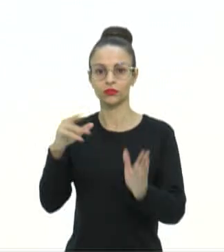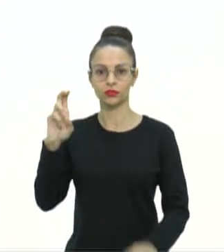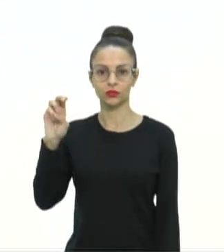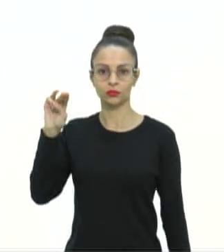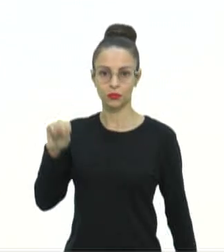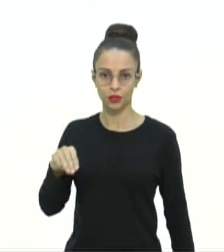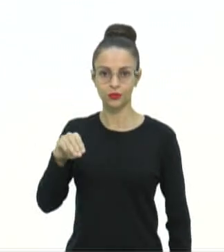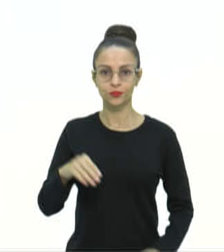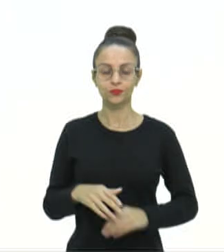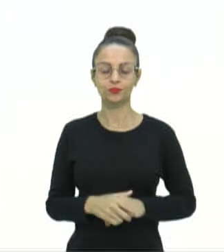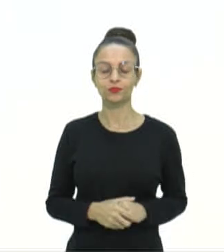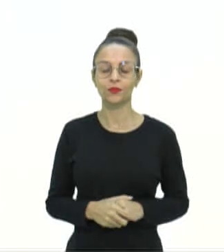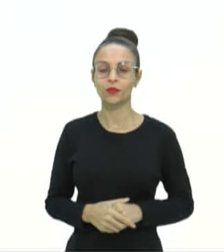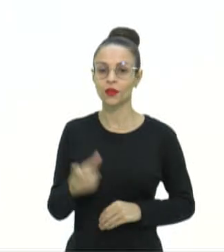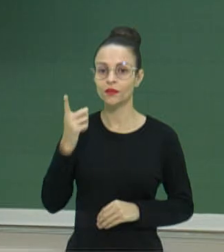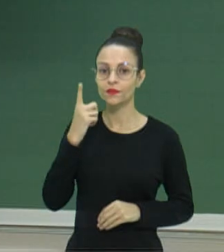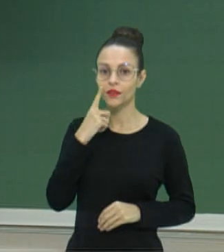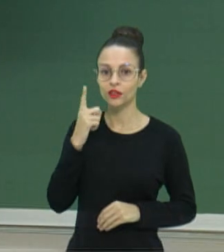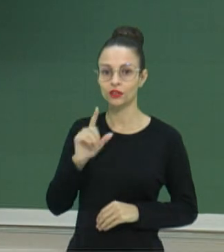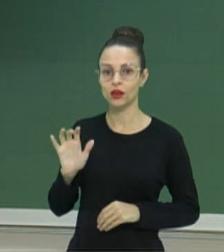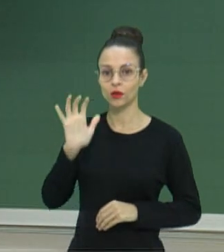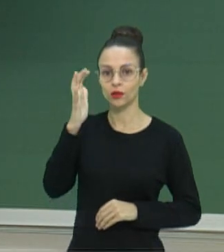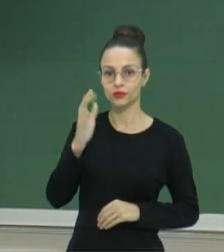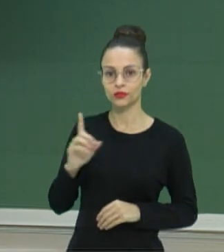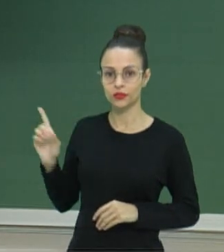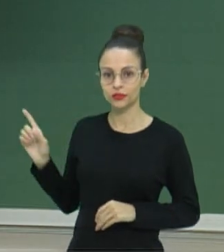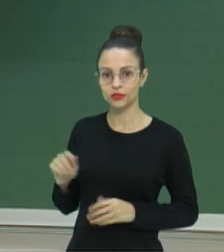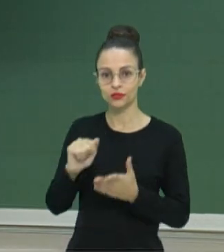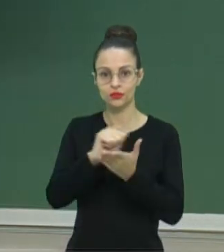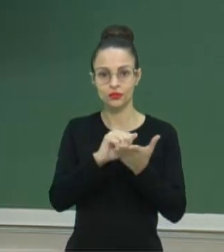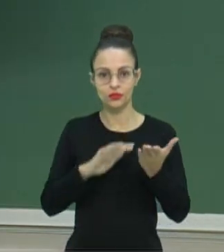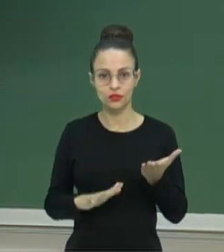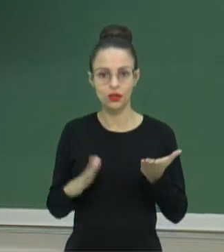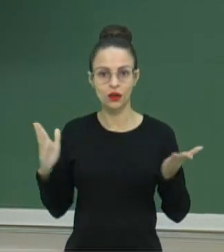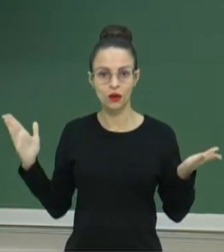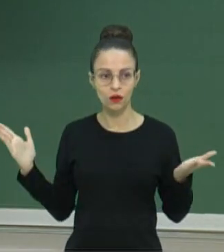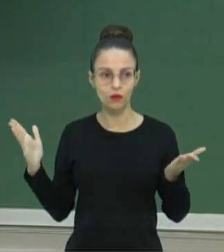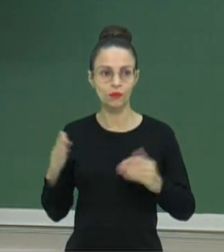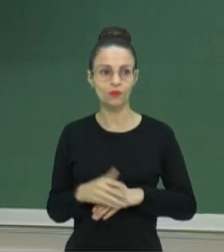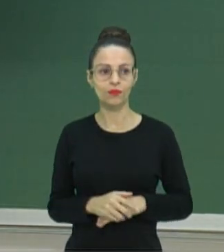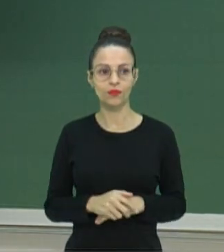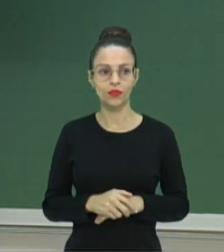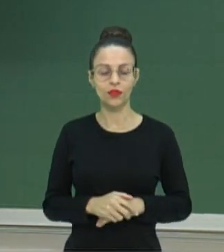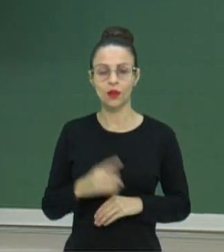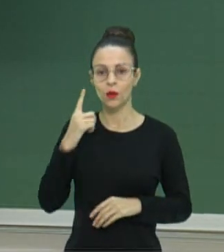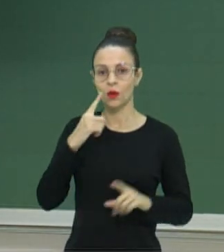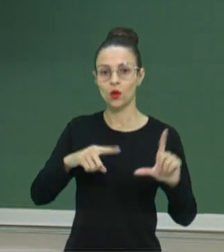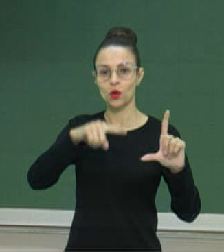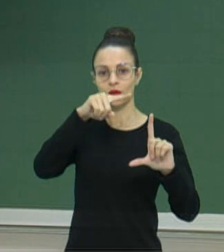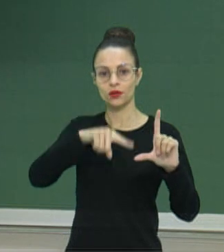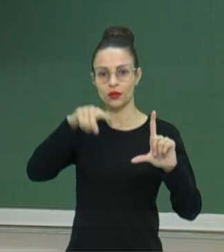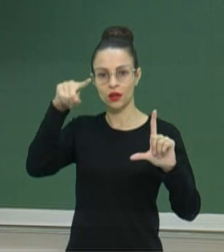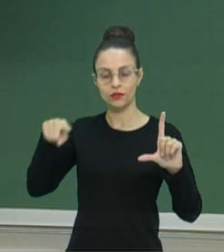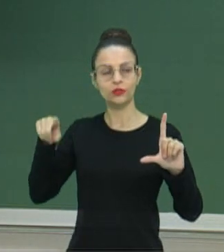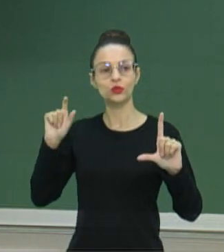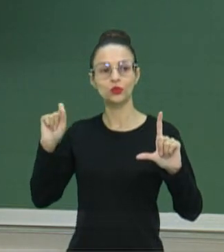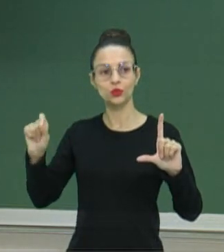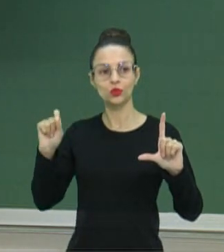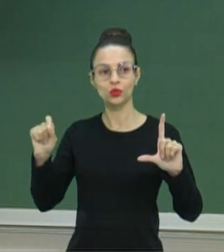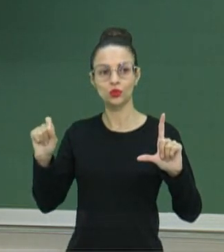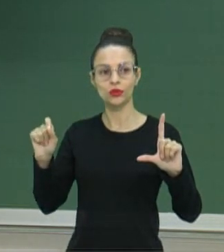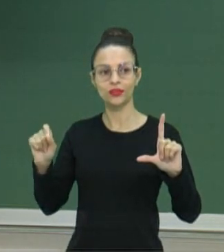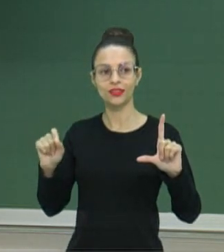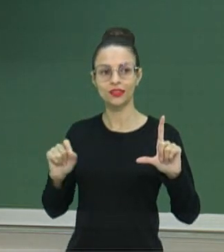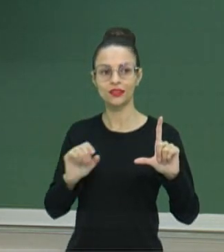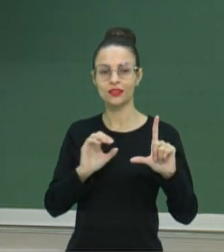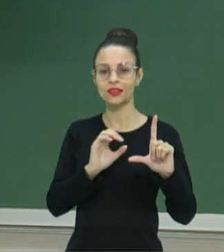5 metros. Veja o que acontece nesse exercício aqui, ó, né? Veja que nesse gráfico, o que a gente tem? Na posição